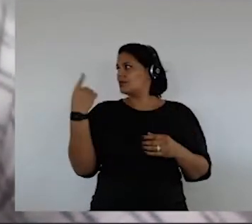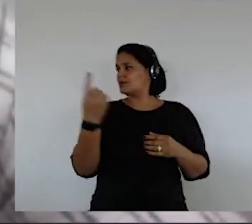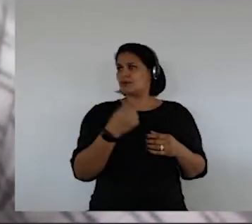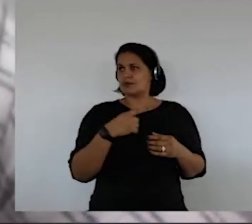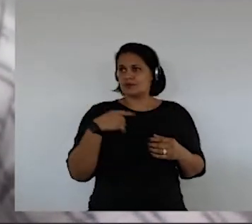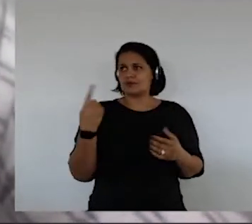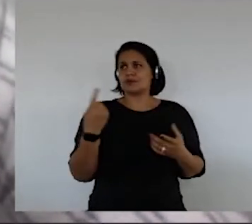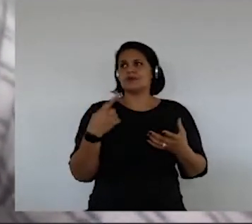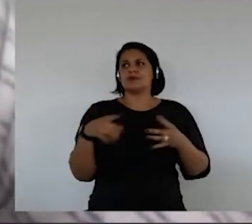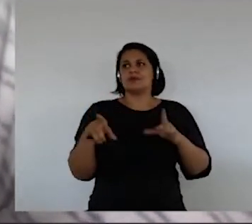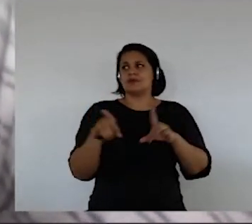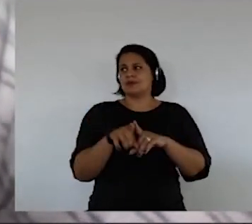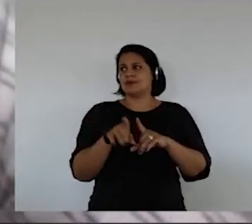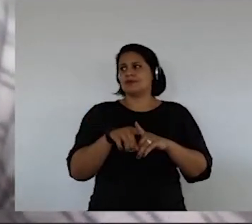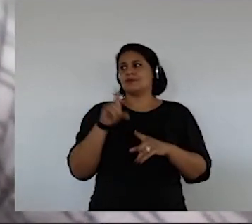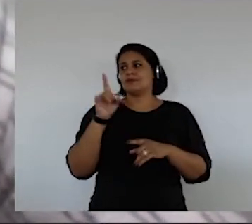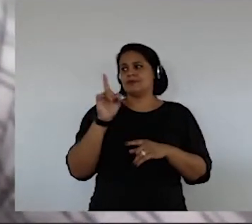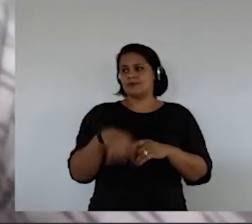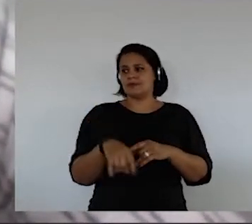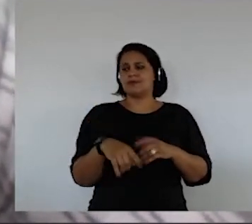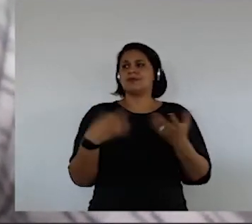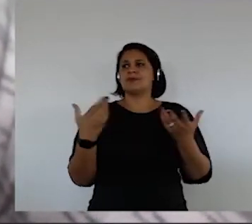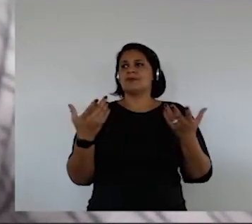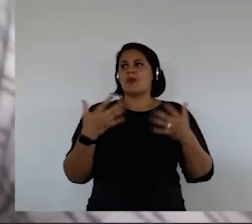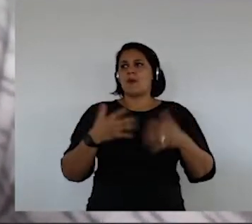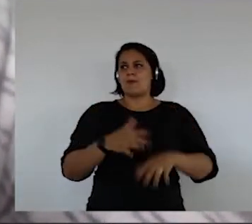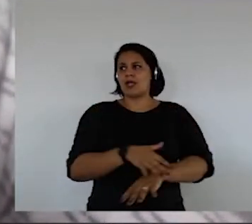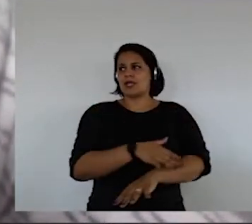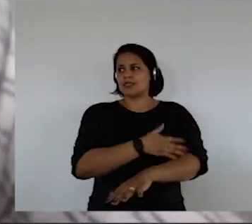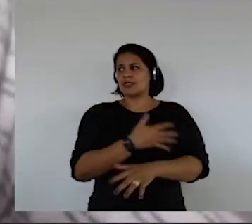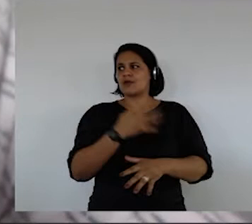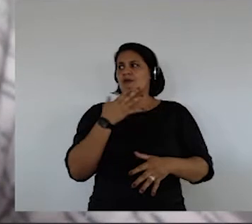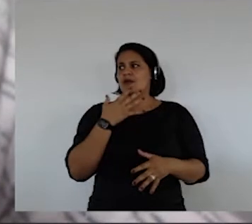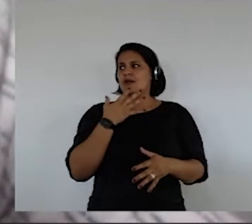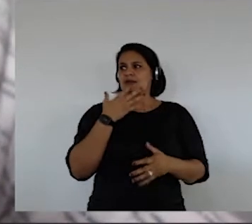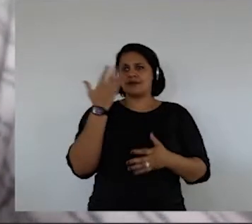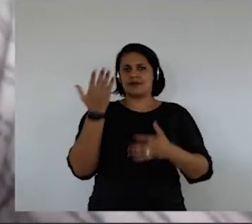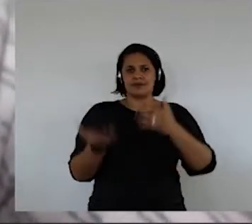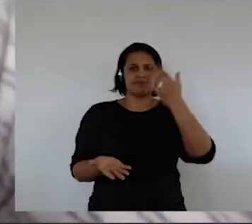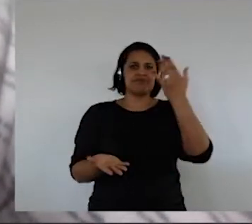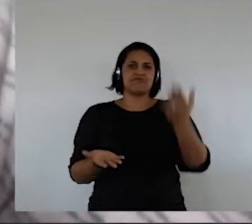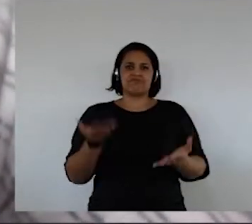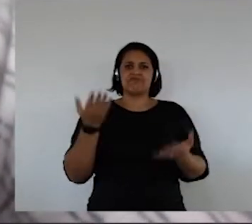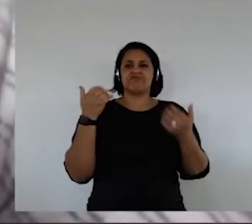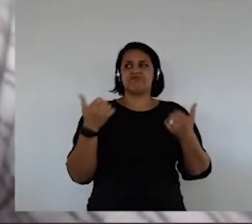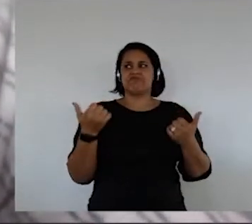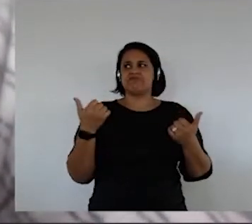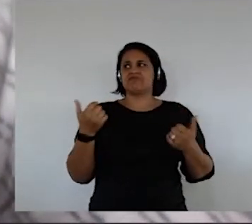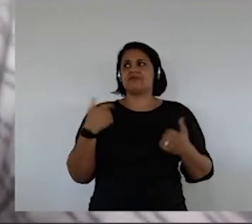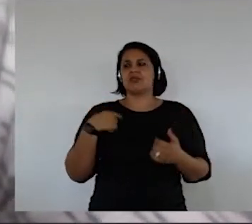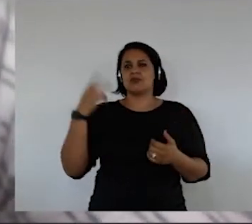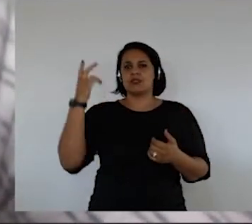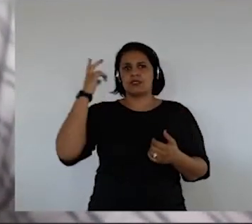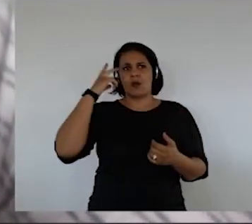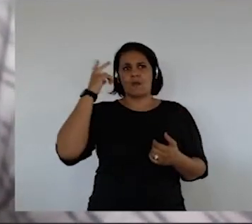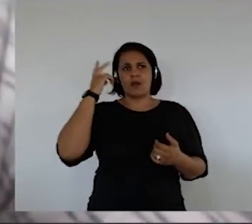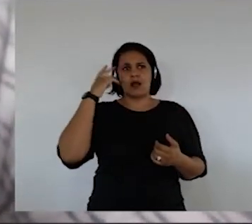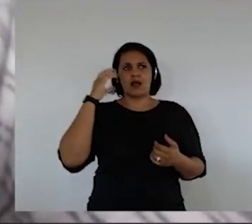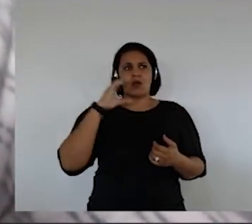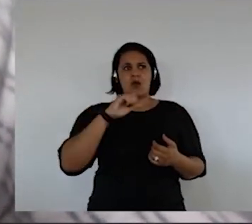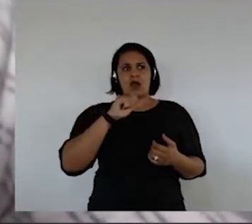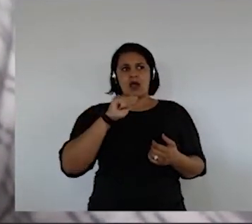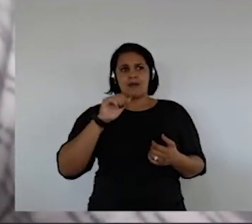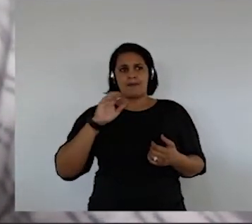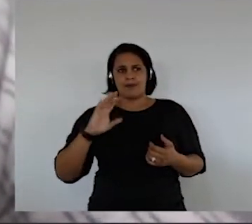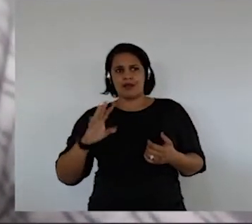Robionce Lima, da mesma forma, é um prazer conhecê-las. Muito obrigada pela partilha. Em nome da OAB São Paulo, eu agradeço o convite para